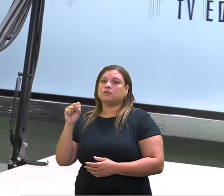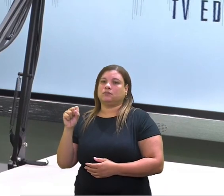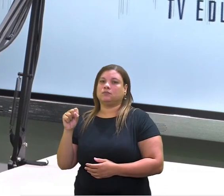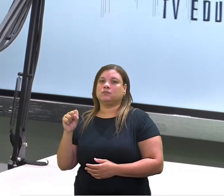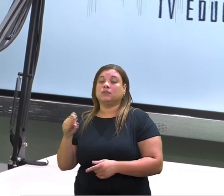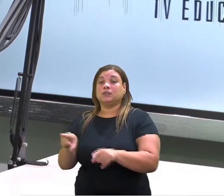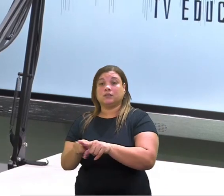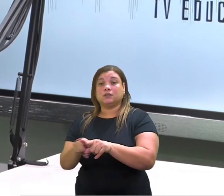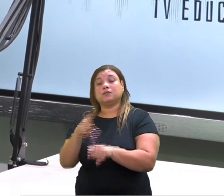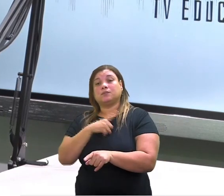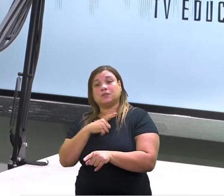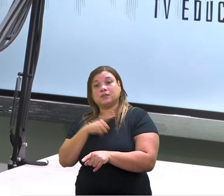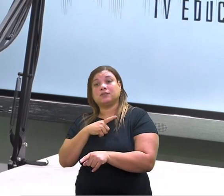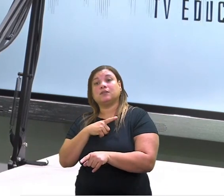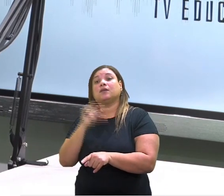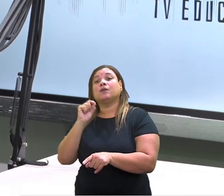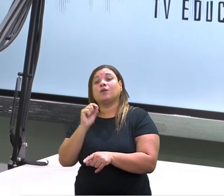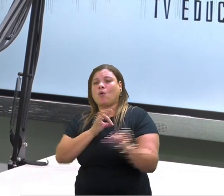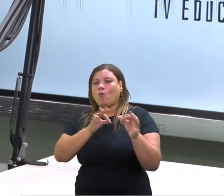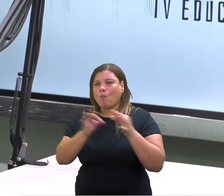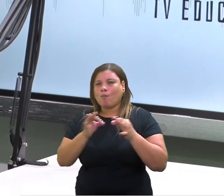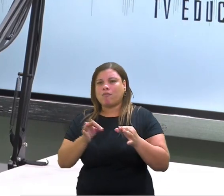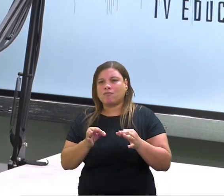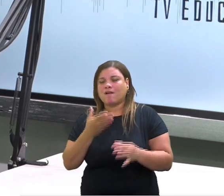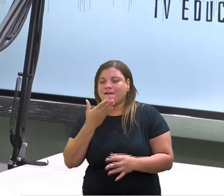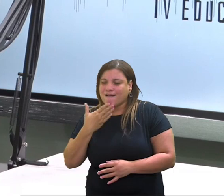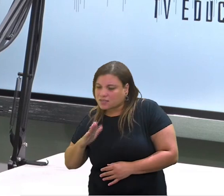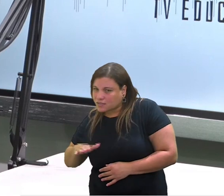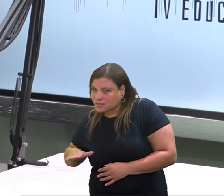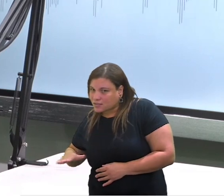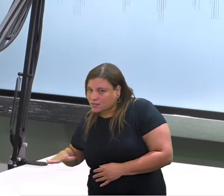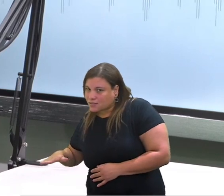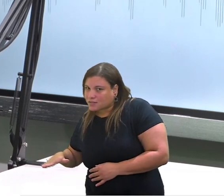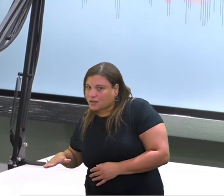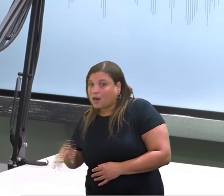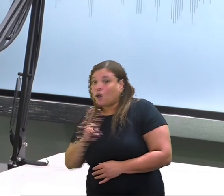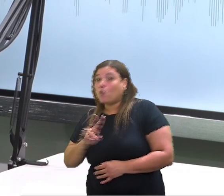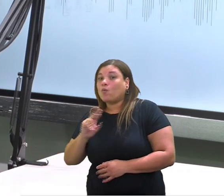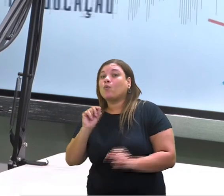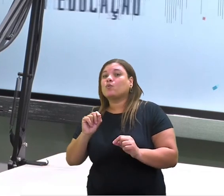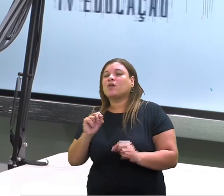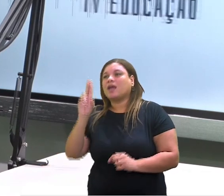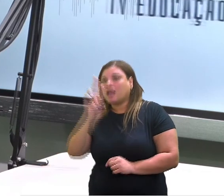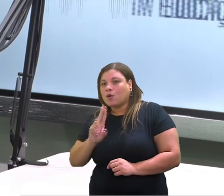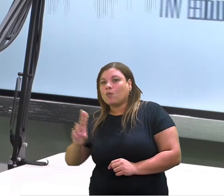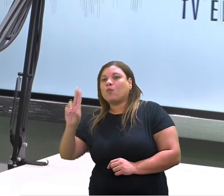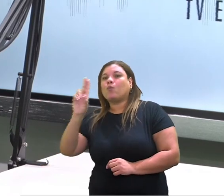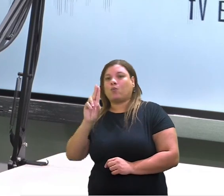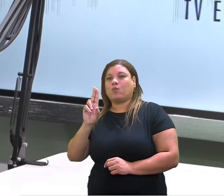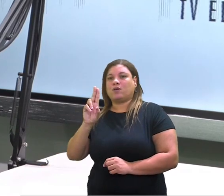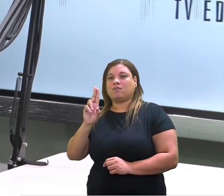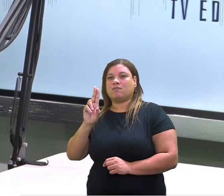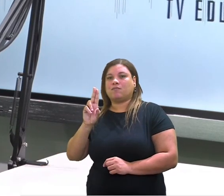usam a farda com autorização dos pais, a farda, criancinhas mesmo, igualzinho da polícia militar, e se tornam um policial